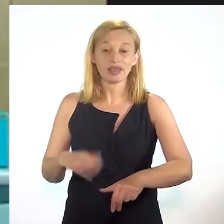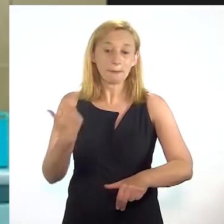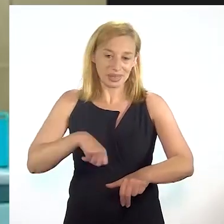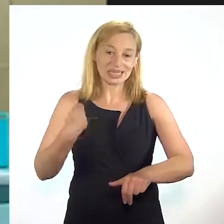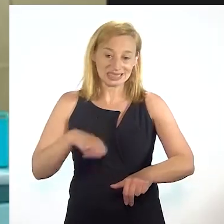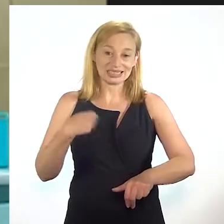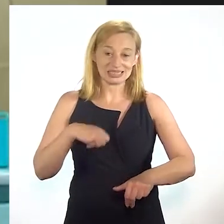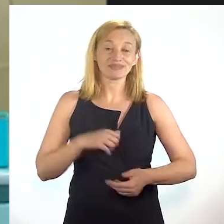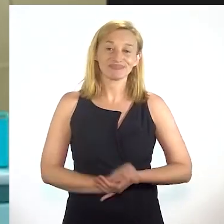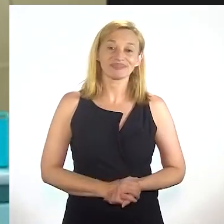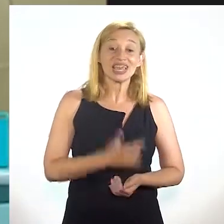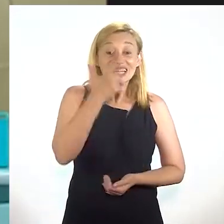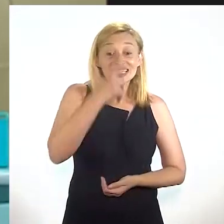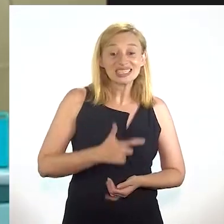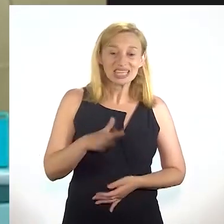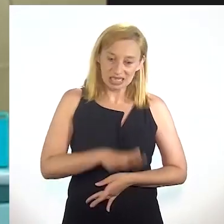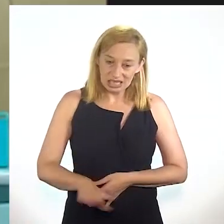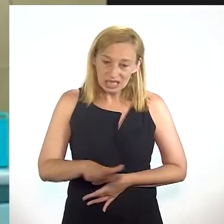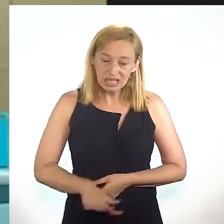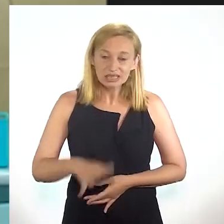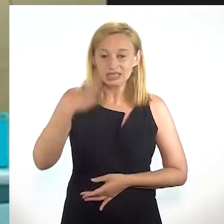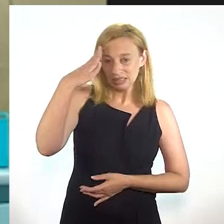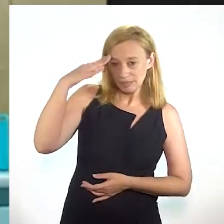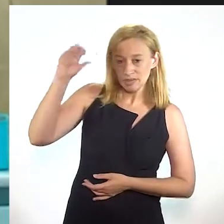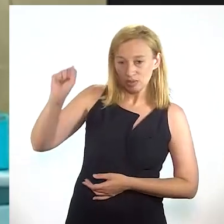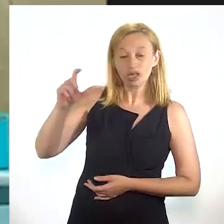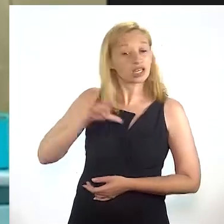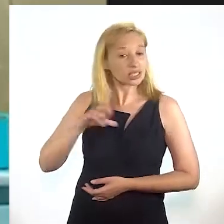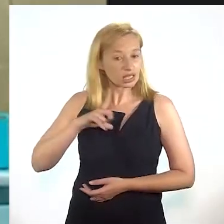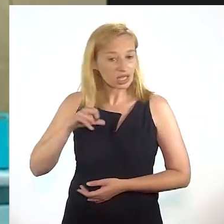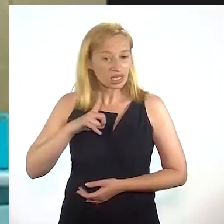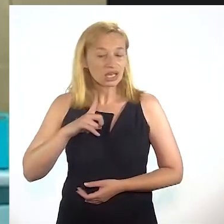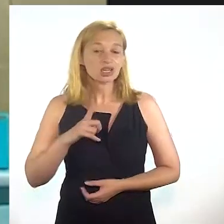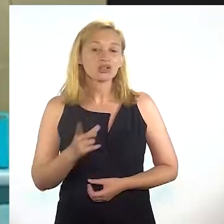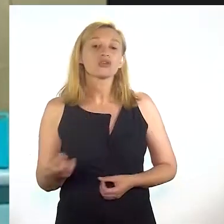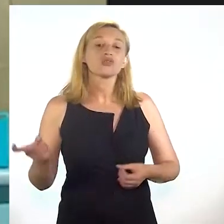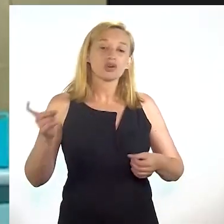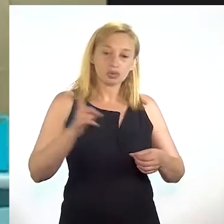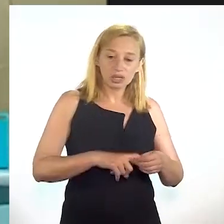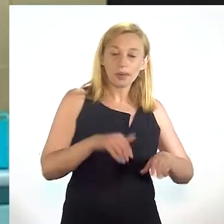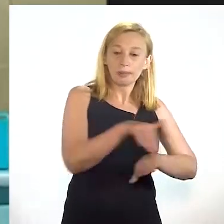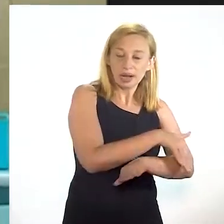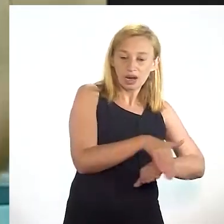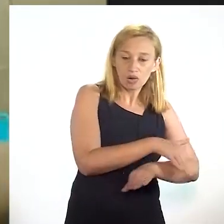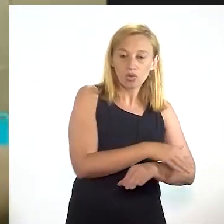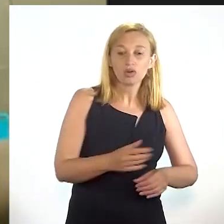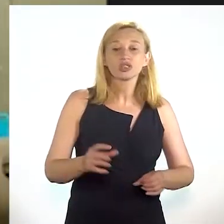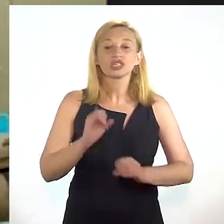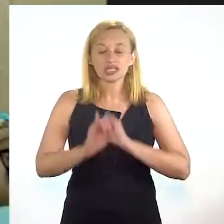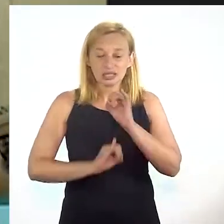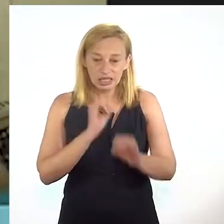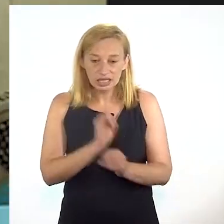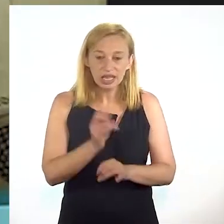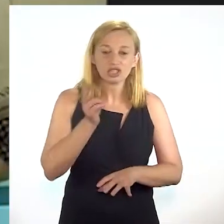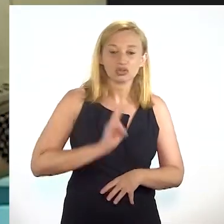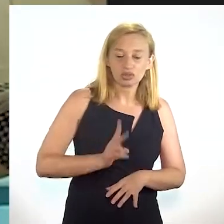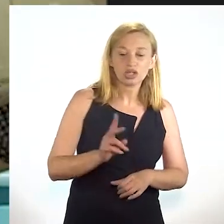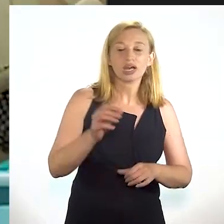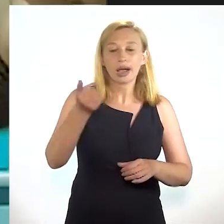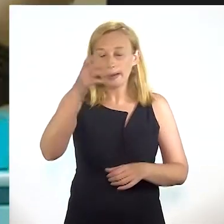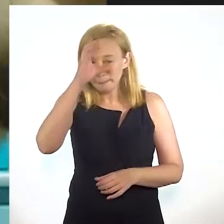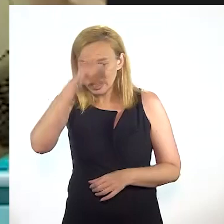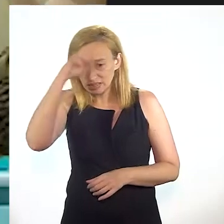vezes, vai ser preciso. A gente vai precisar, com sabedoria, botar a cara na rua e botar a